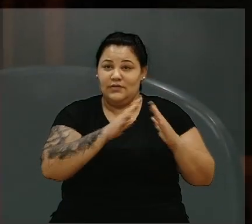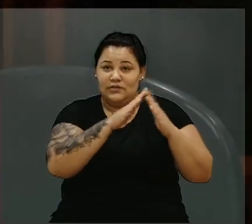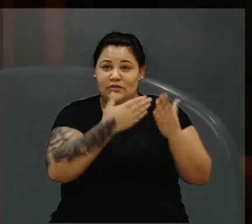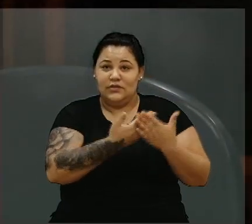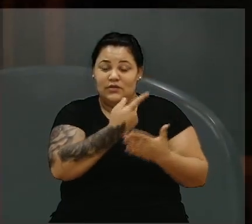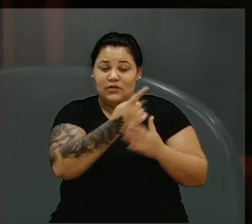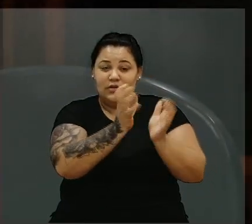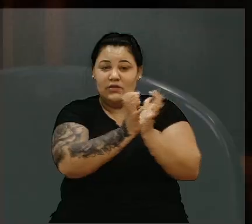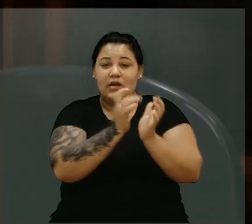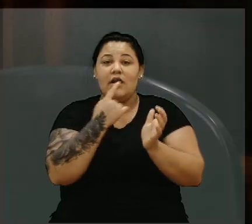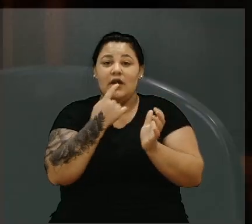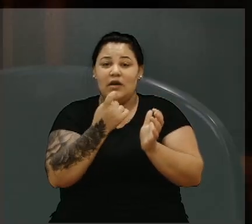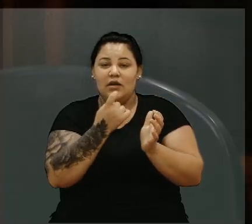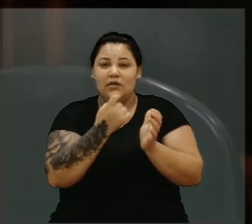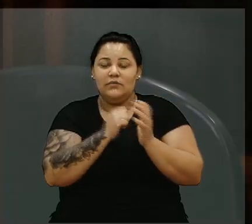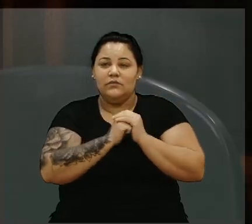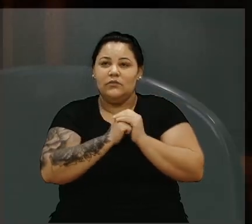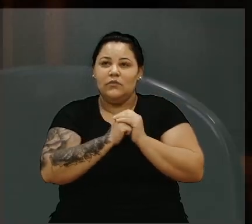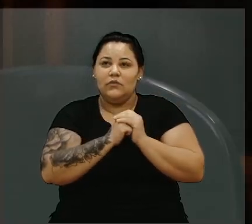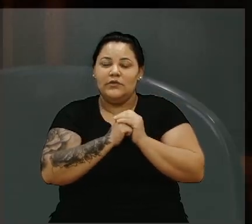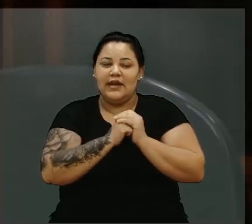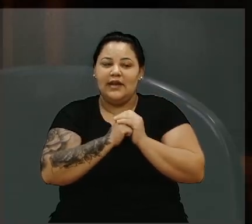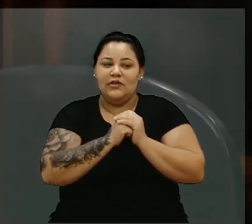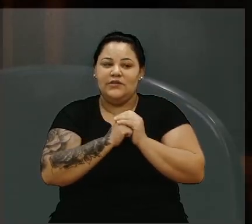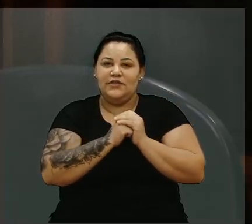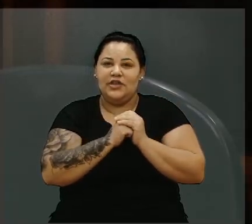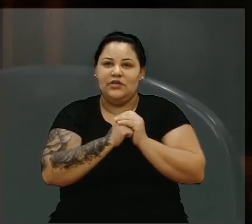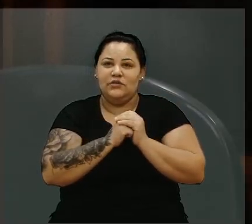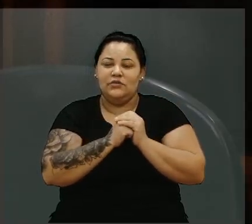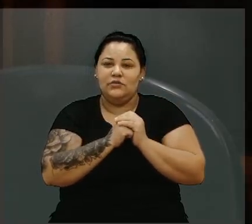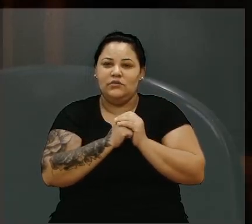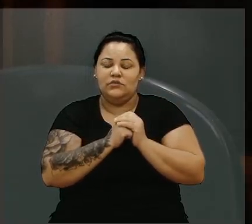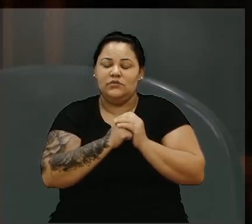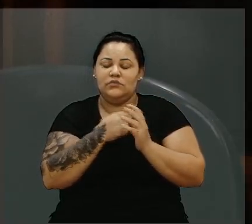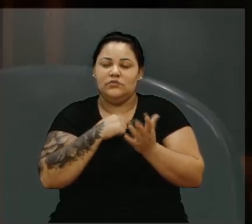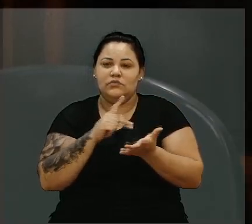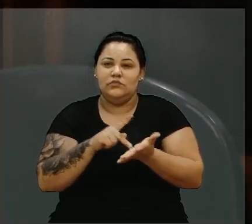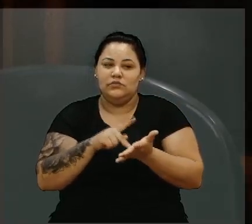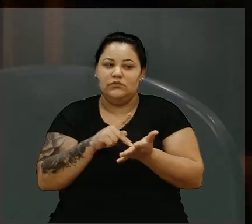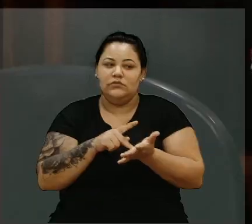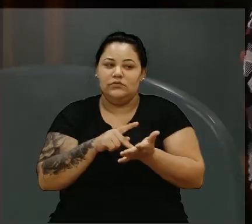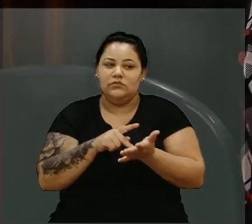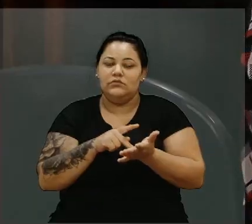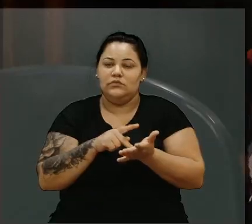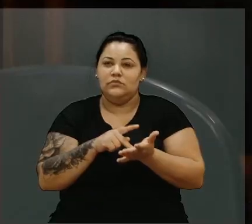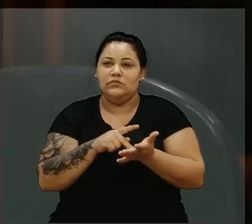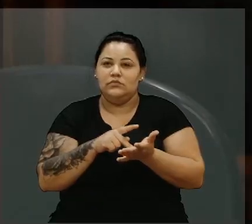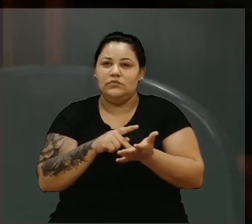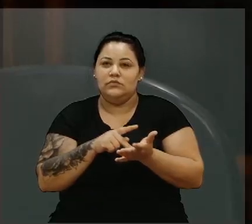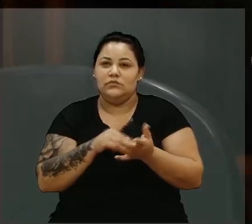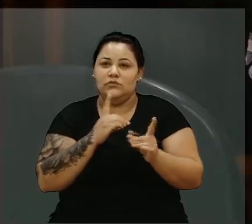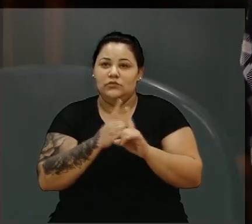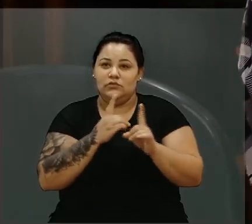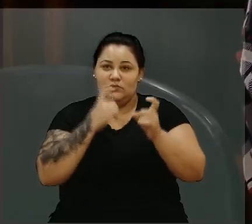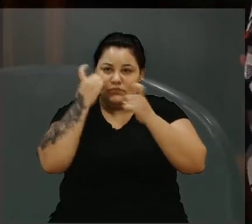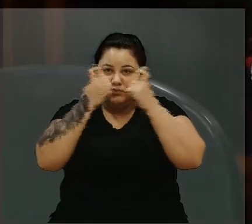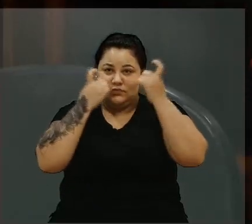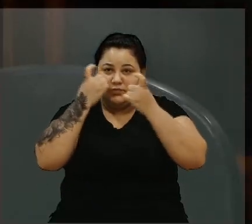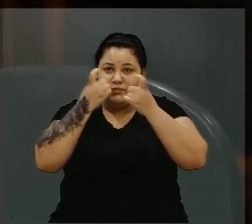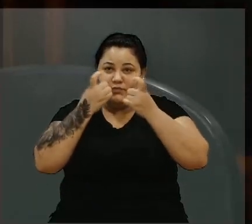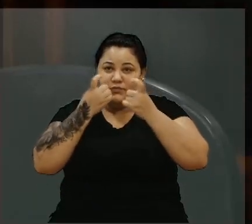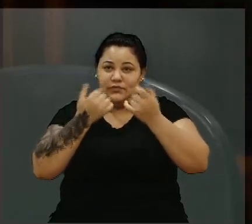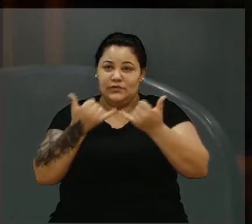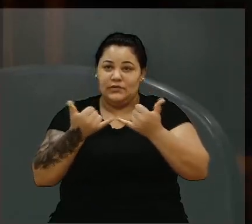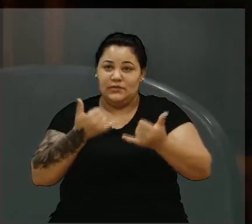faz presente aqui. E, de fato, o que eu encontrei lá foram situações que me preocuparam. Assim. Por exemplo, no berçário, né, na turma